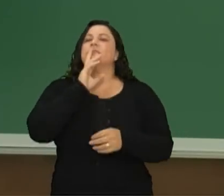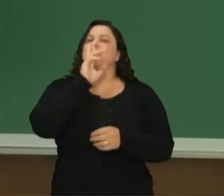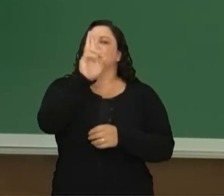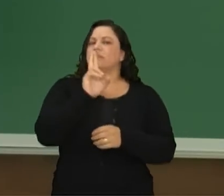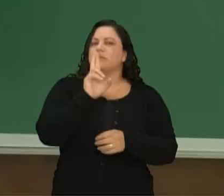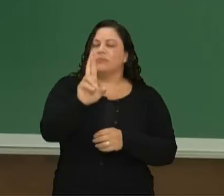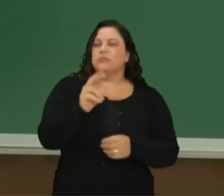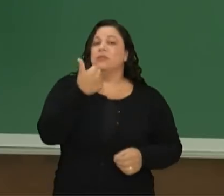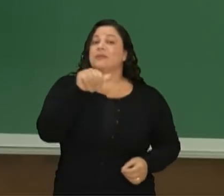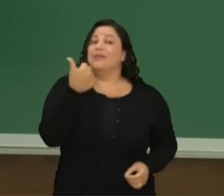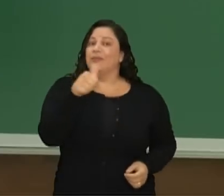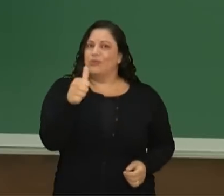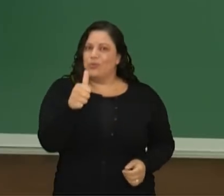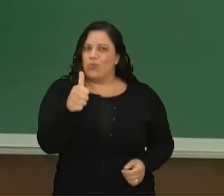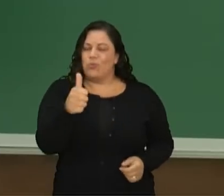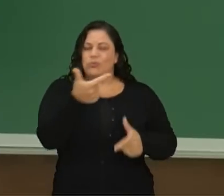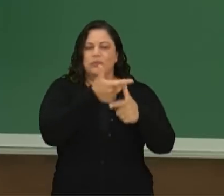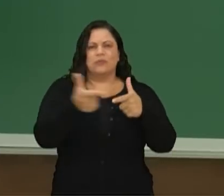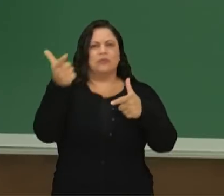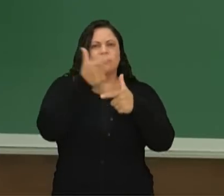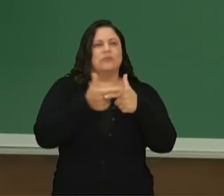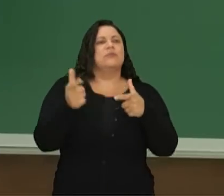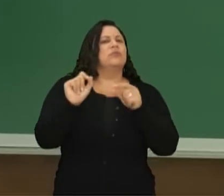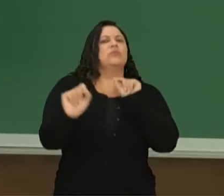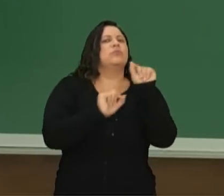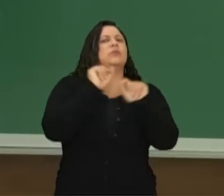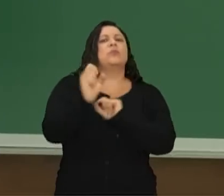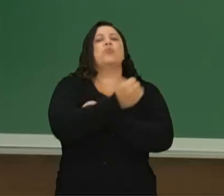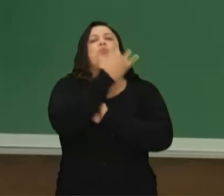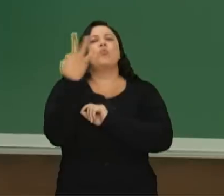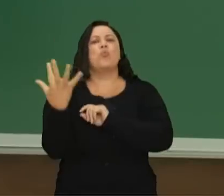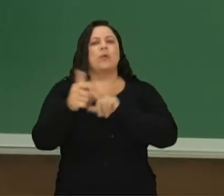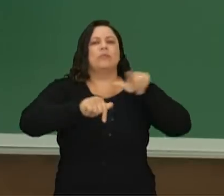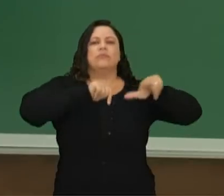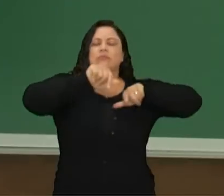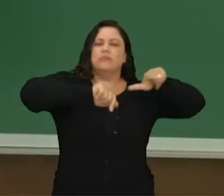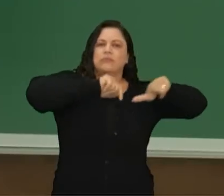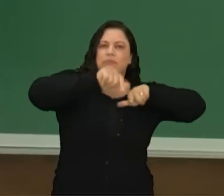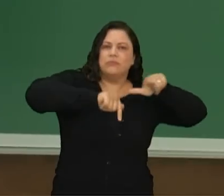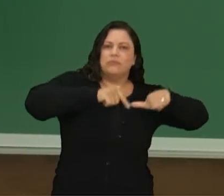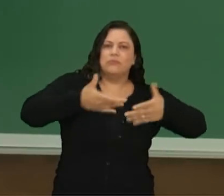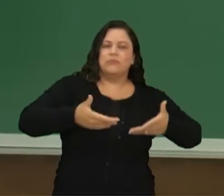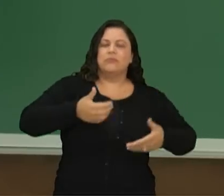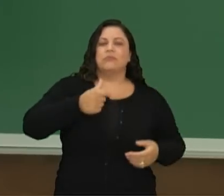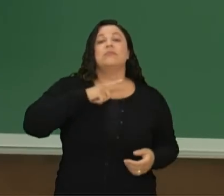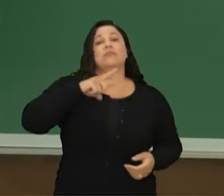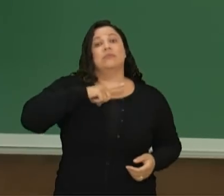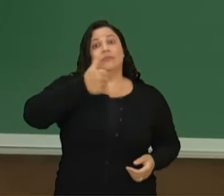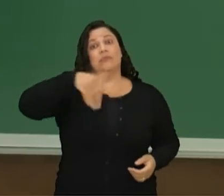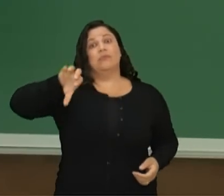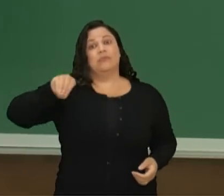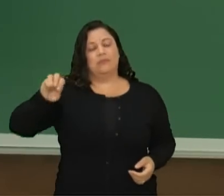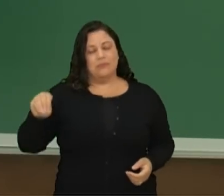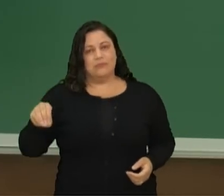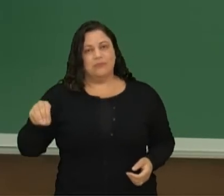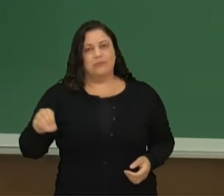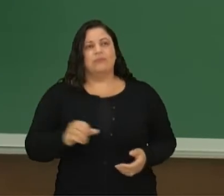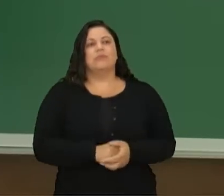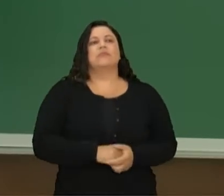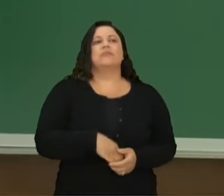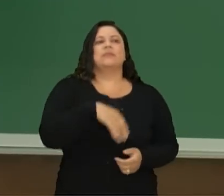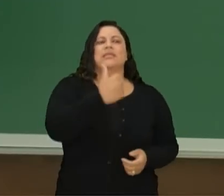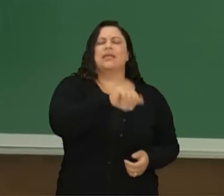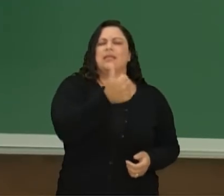111. 111 dividido, quantos trabalhadores nós temos? Nós temos 100 trabalhadores.